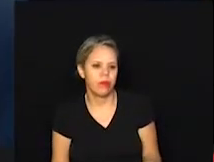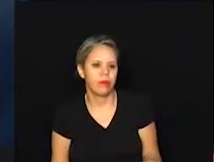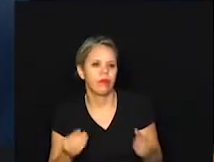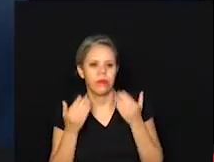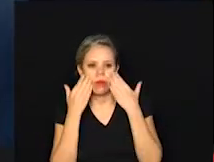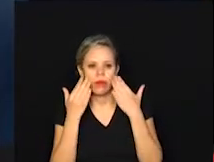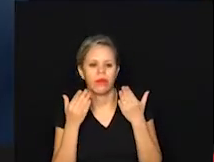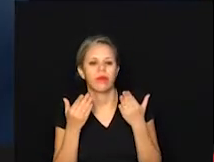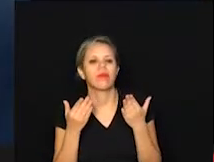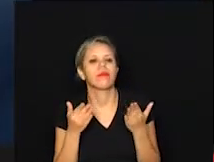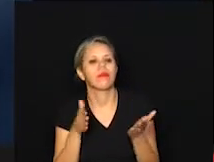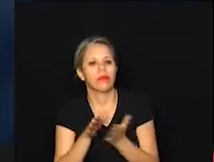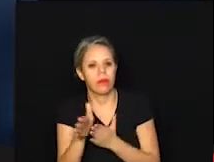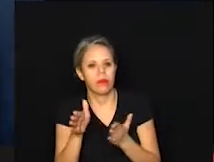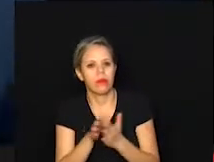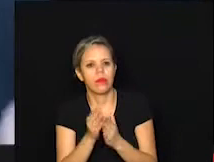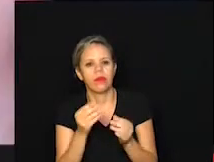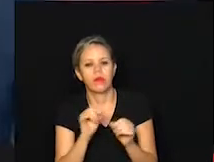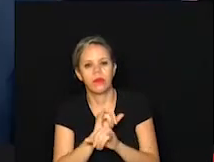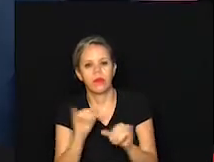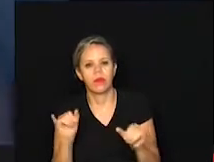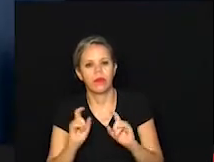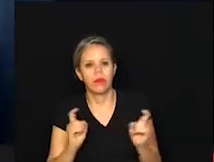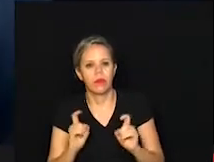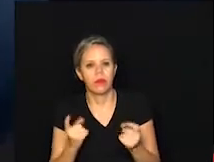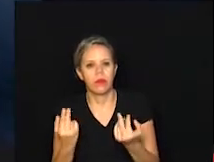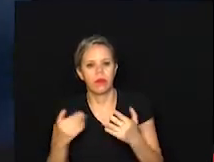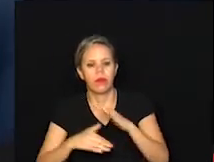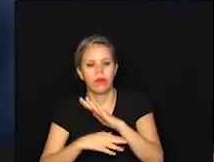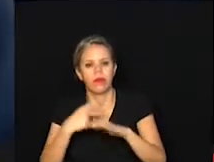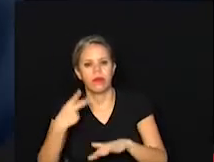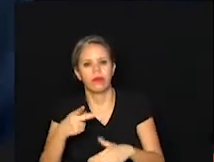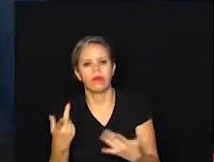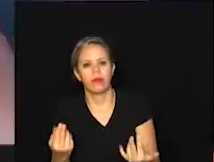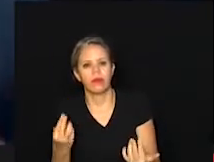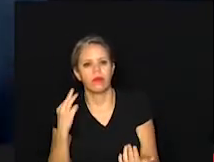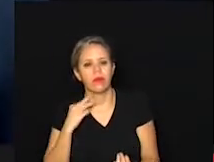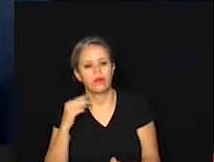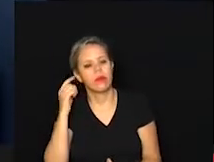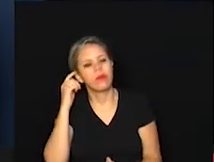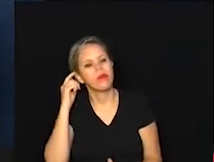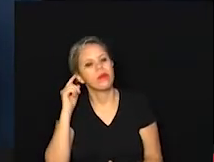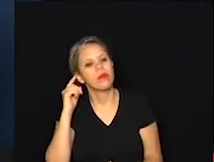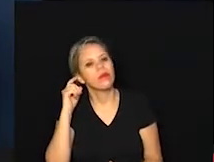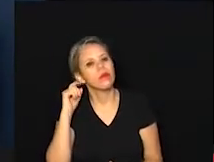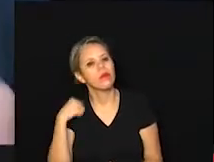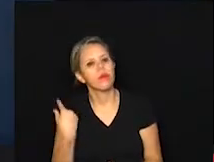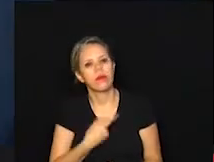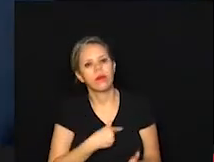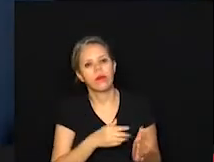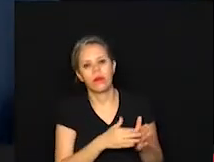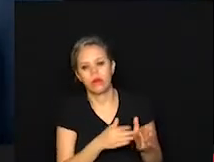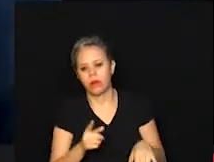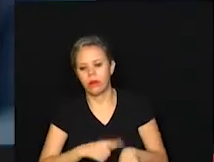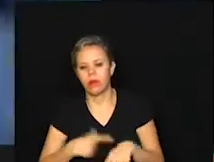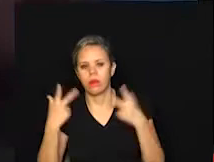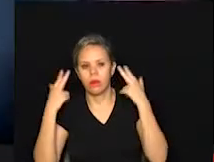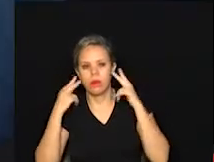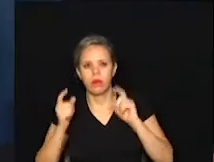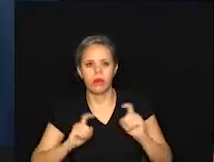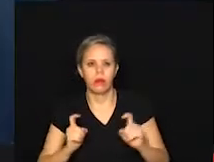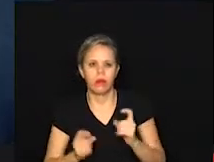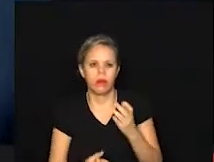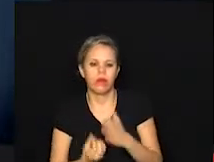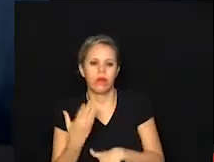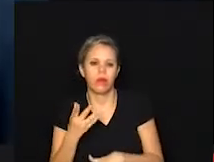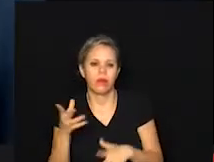públicas, como a reunião aí da casa, né, Cecílio? Quando nós estamos num tempo normal, as reuniões